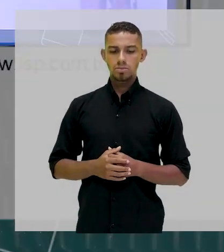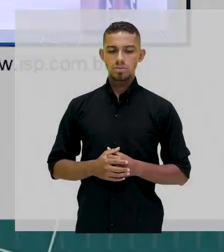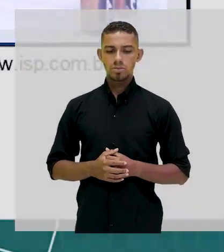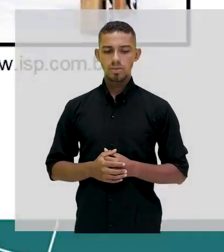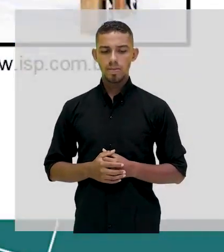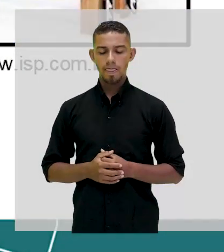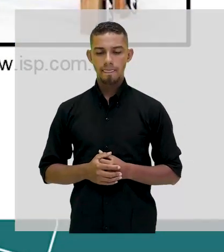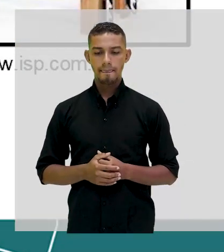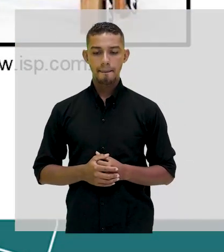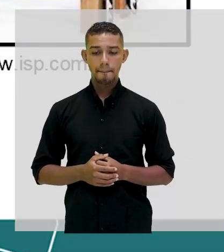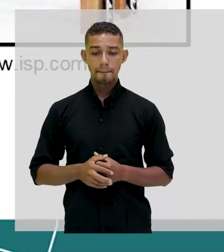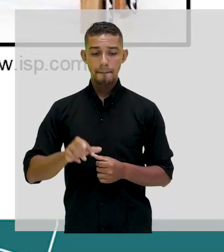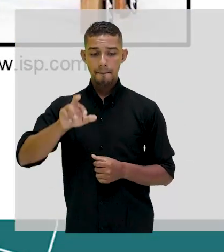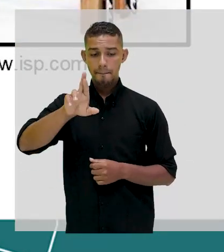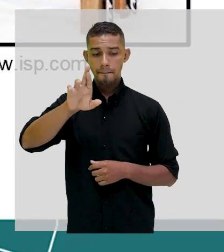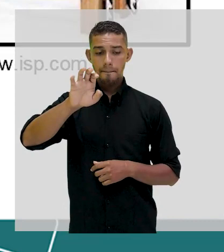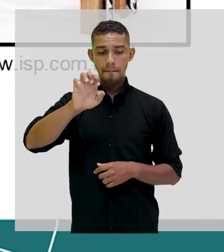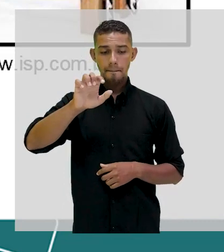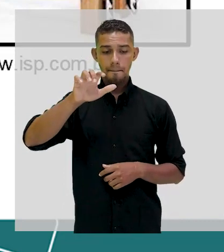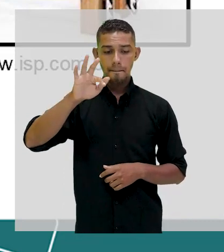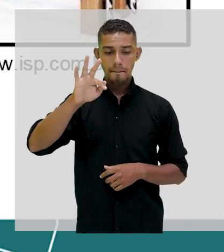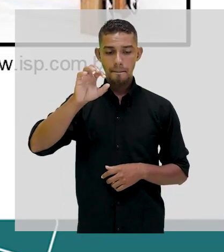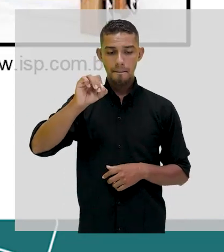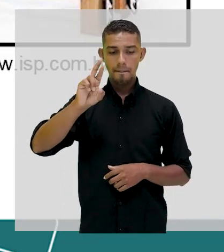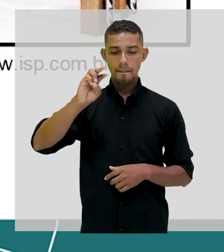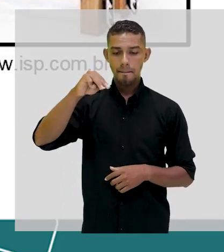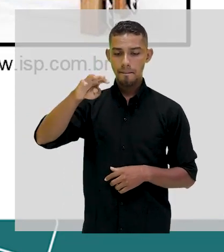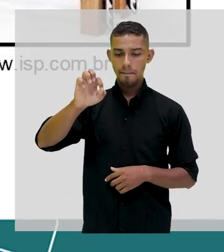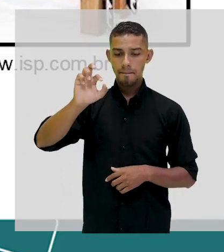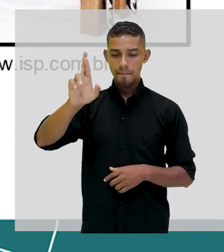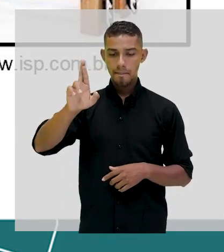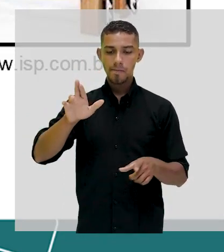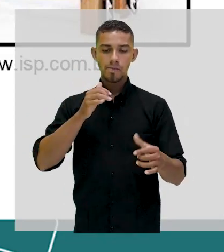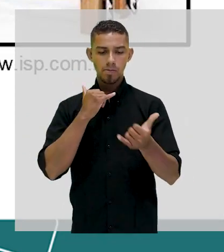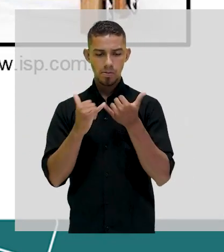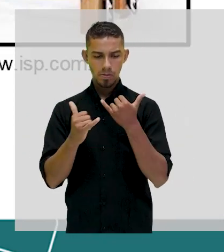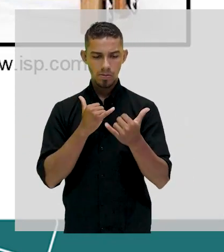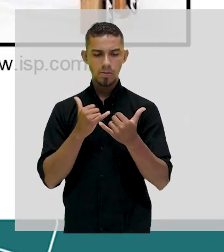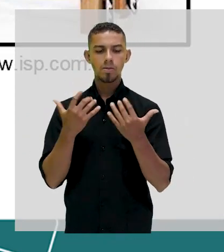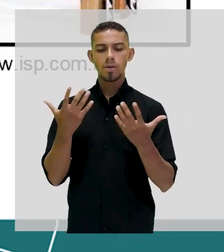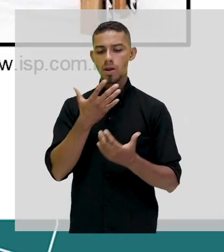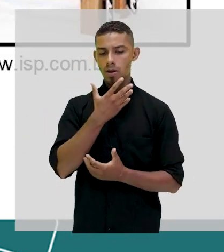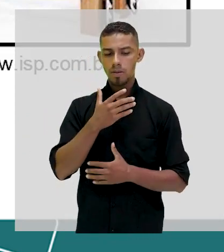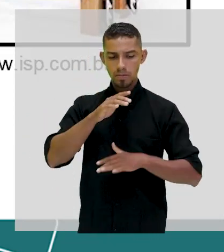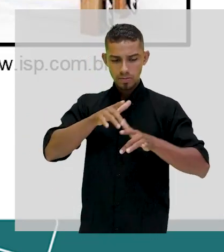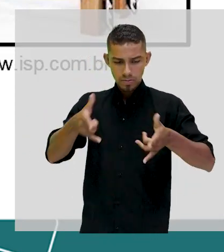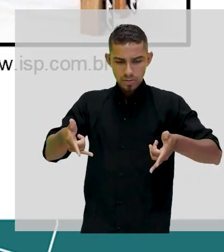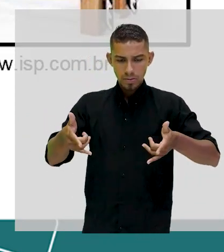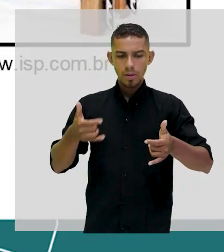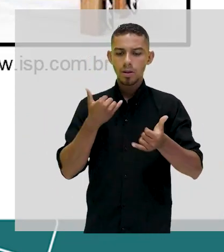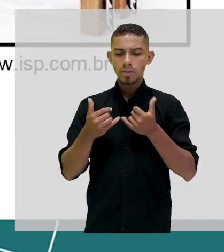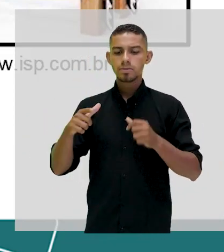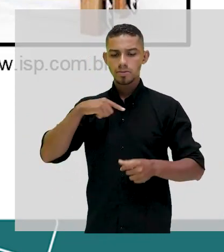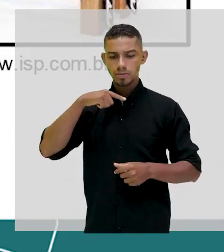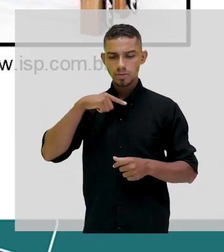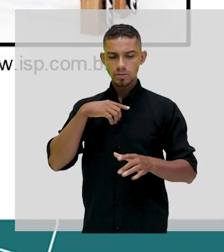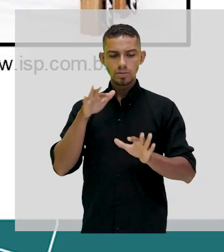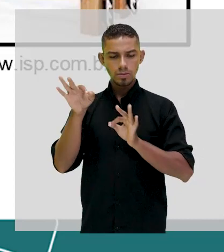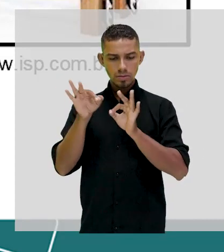braços. Reformer. Muito semelhante a uma cama, o reformer tem uma